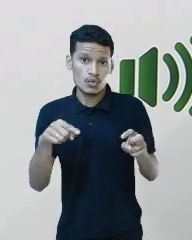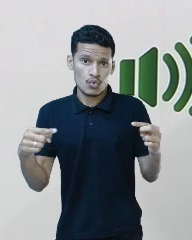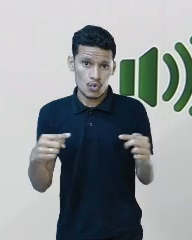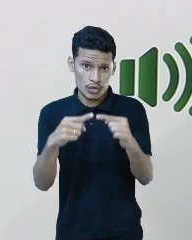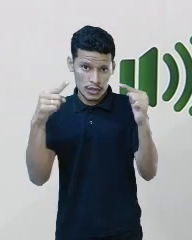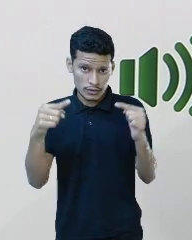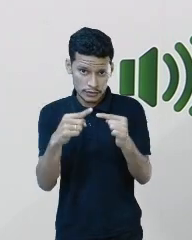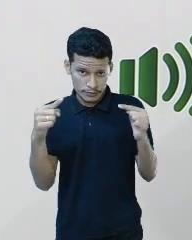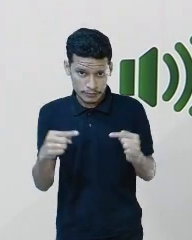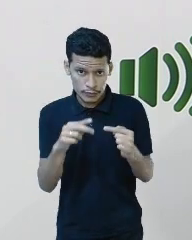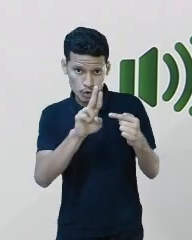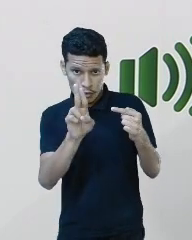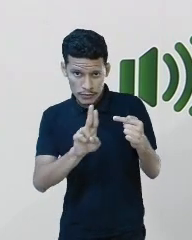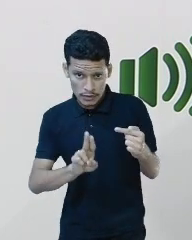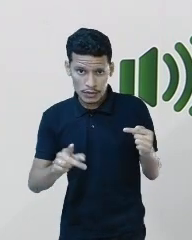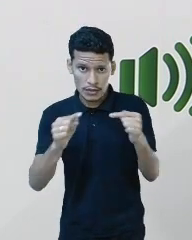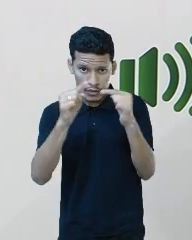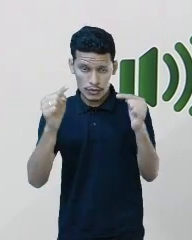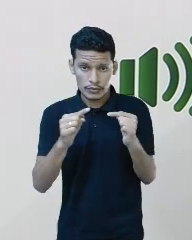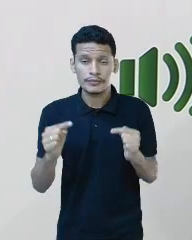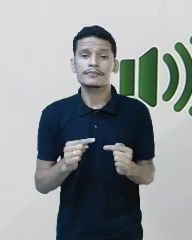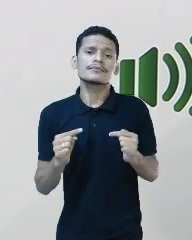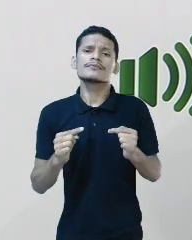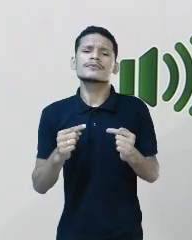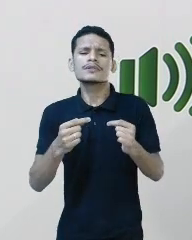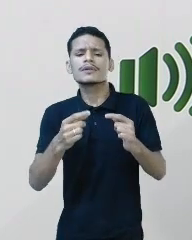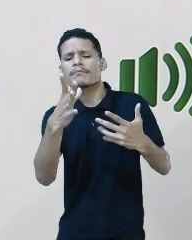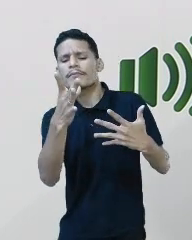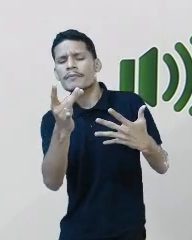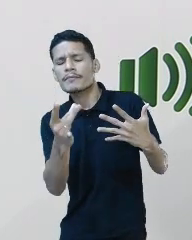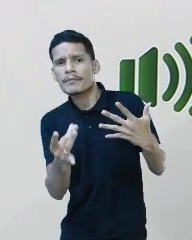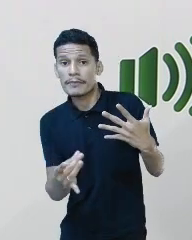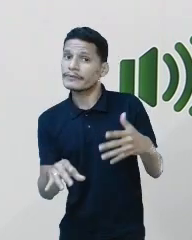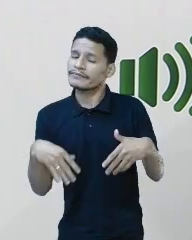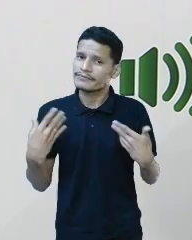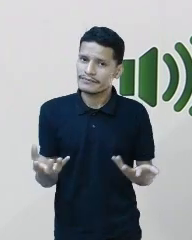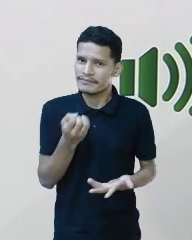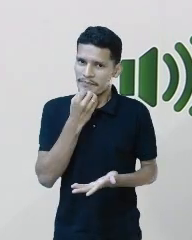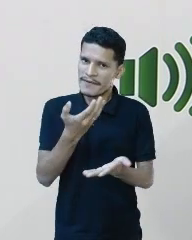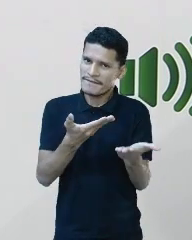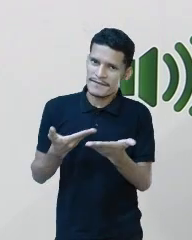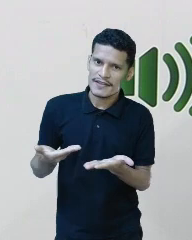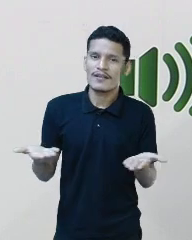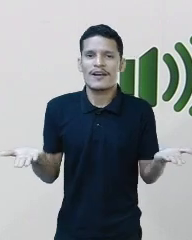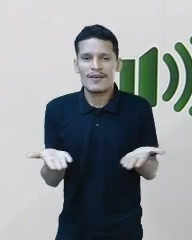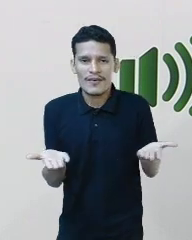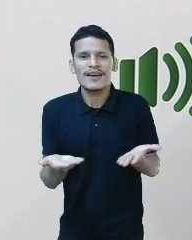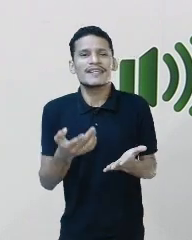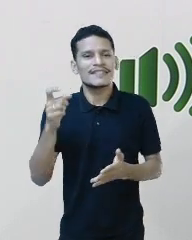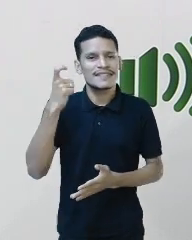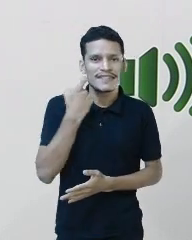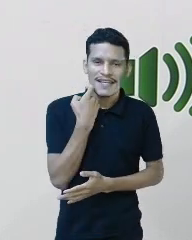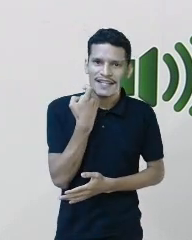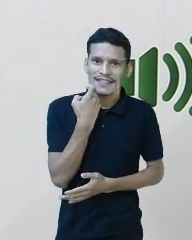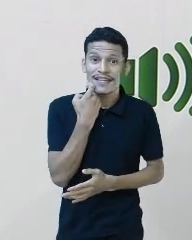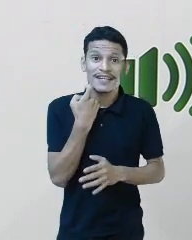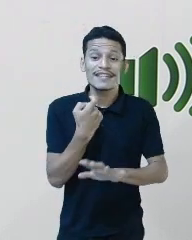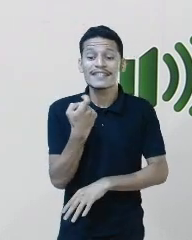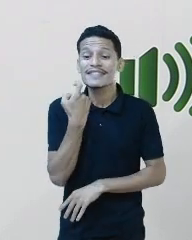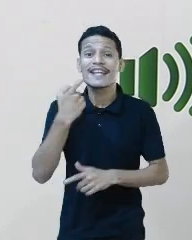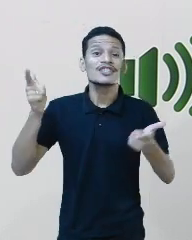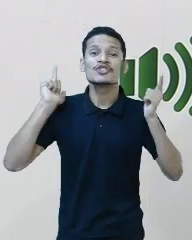pouco sobre esse assunto. E aí, bom, sejam bem-vindos, né? Nessa sexta-feira, é como a gente sempre fala, né?